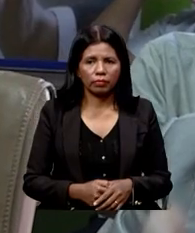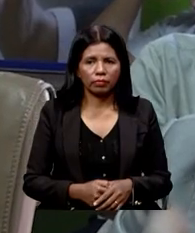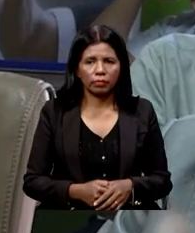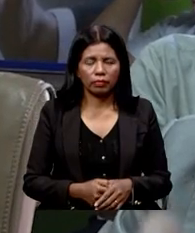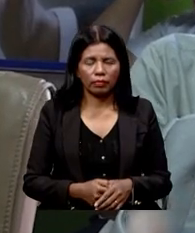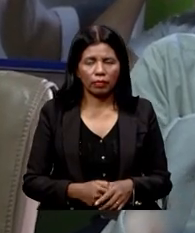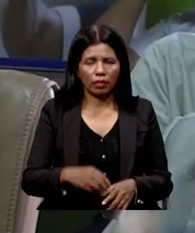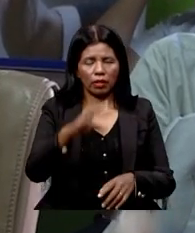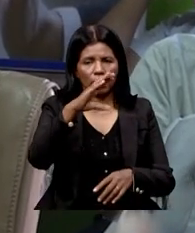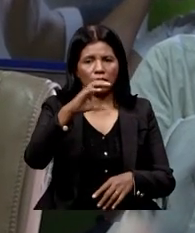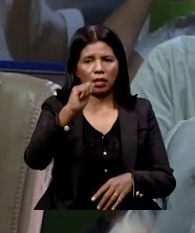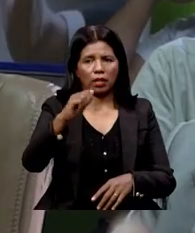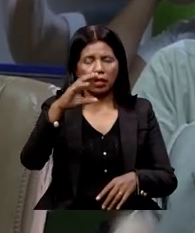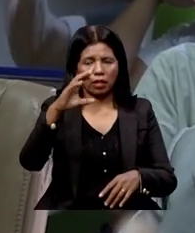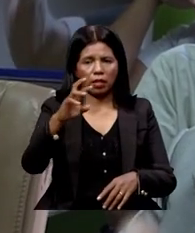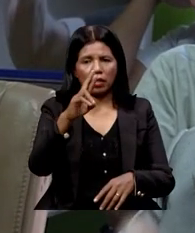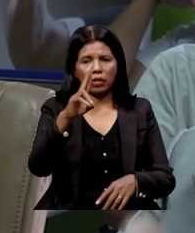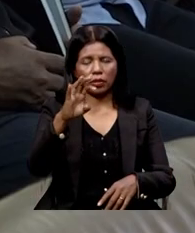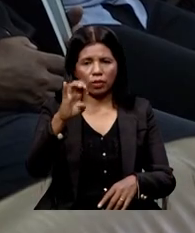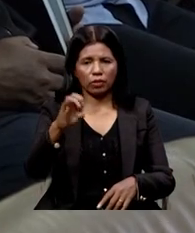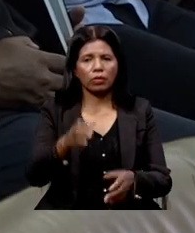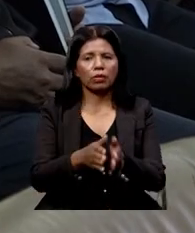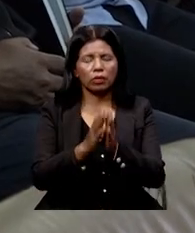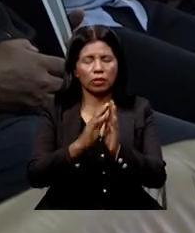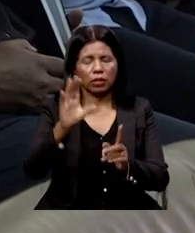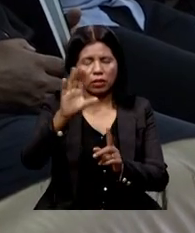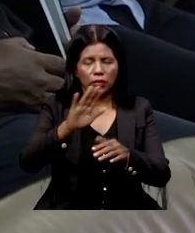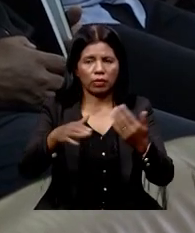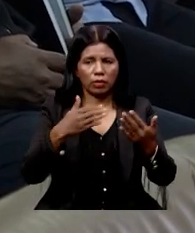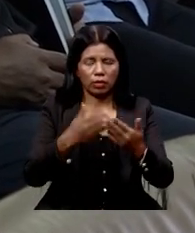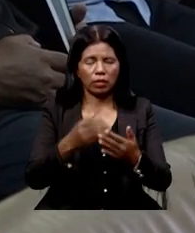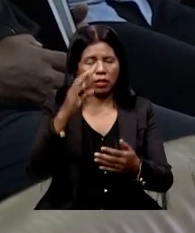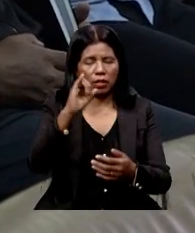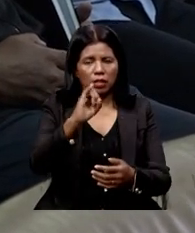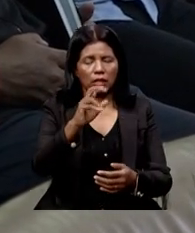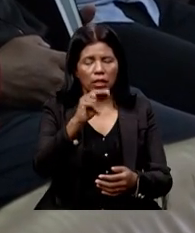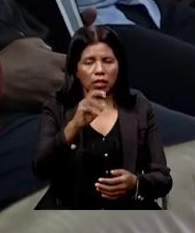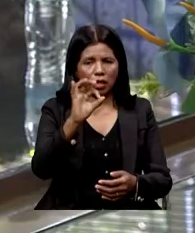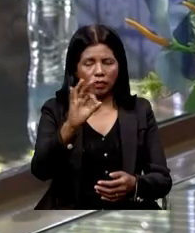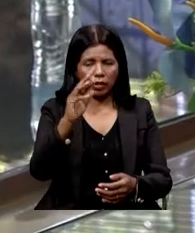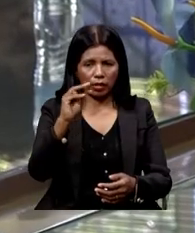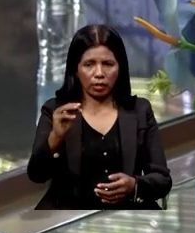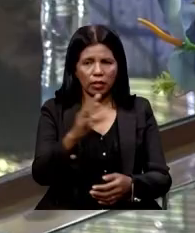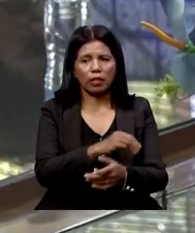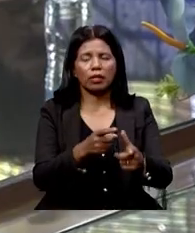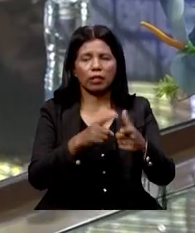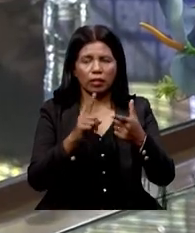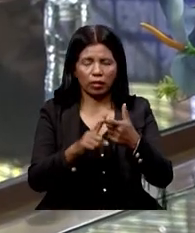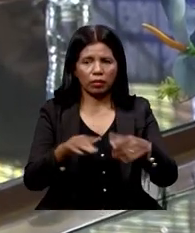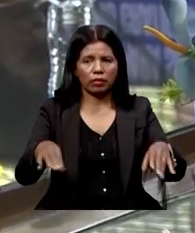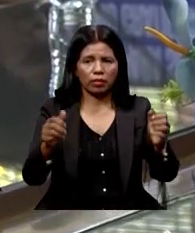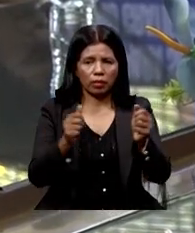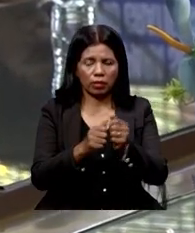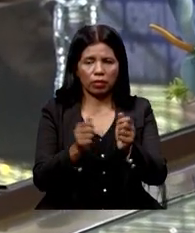Comissário Comissão Anticorrupção, Rui Pereira, o subacargo Sofia Cira e a Instituto Nacional Farmácia no Produto Médico, ato serviço